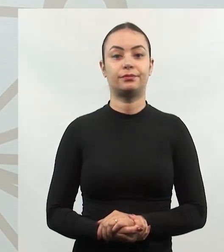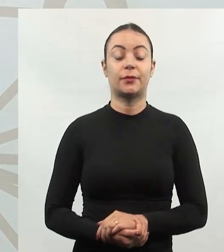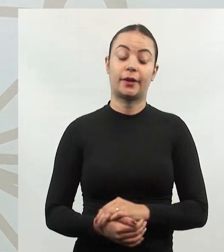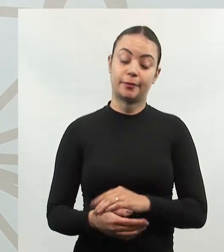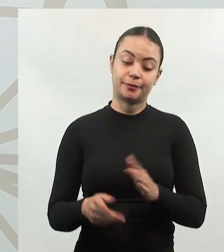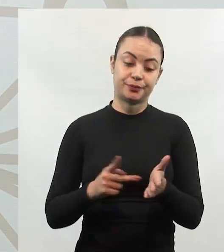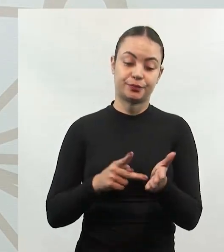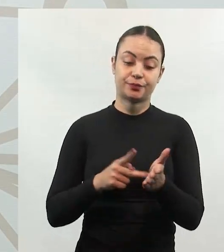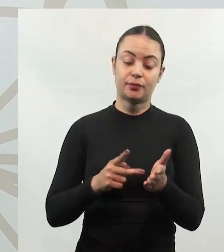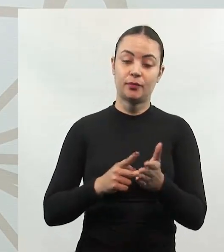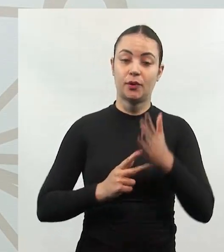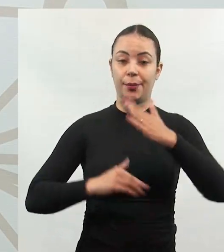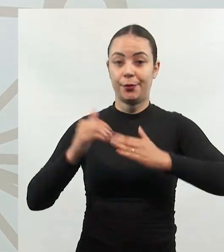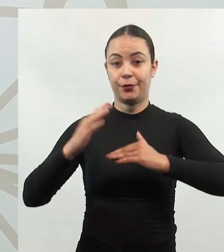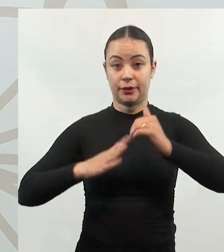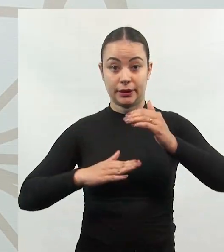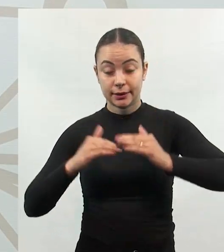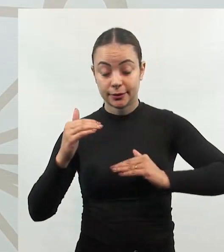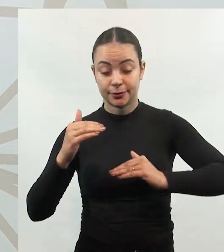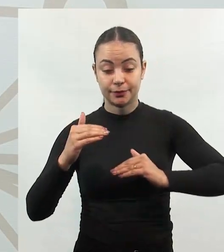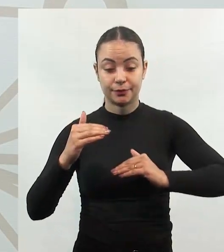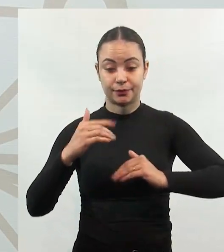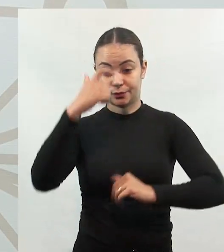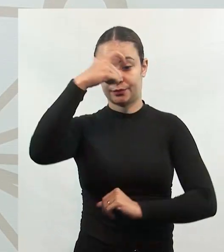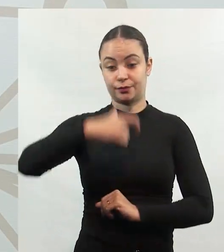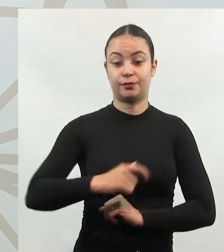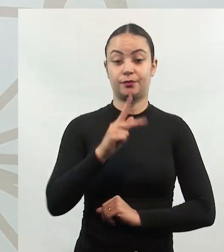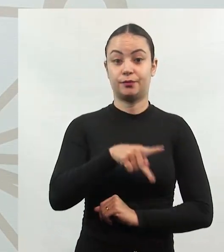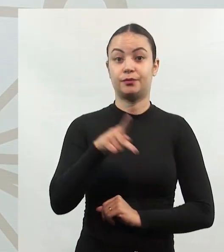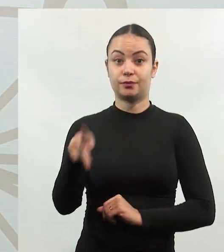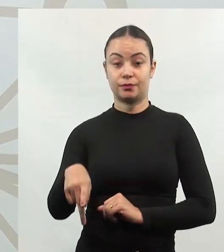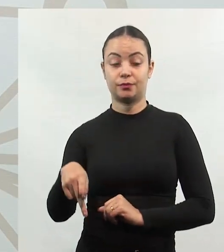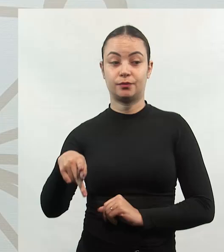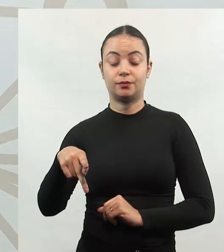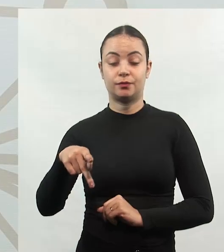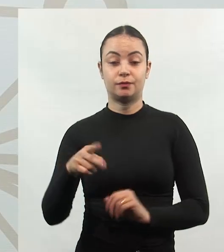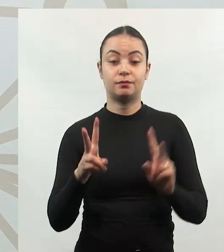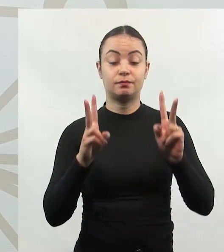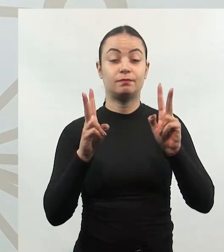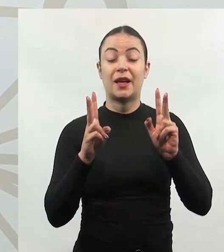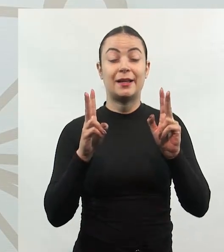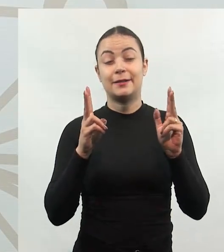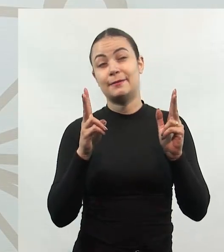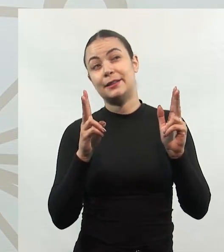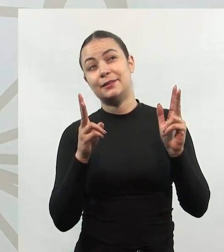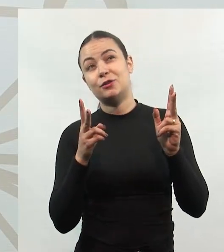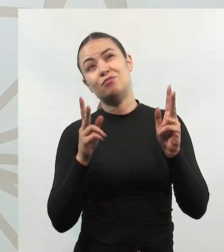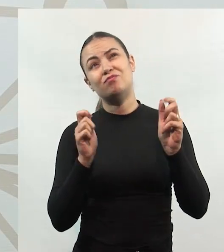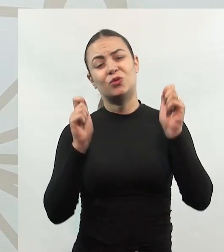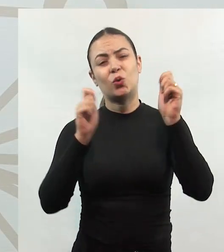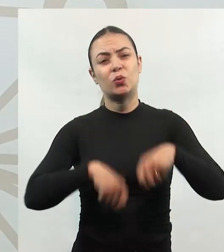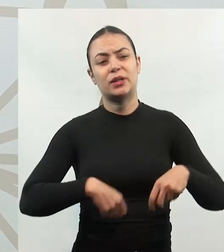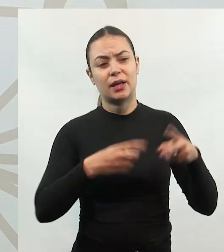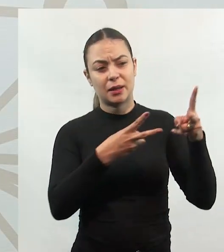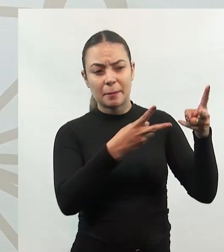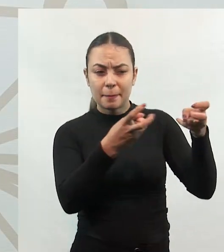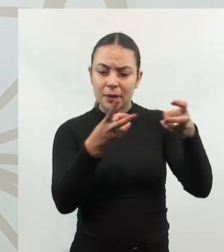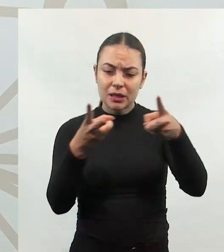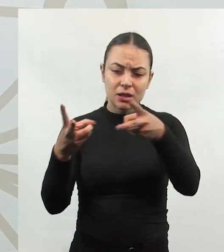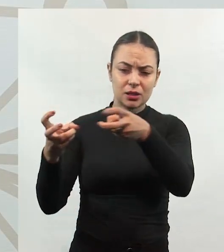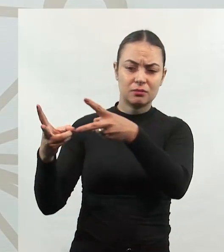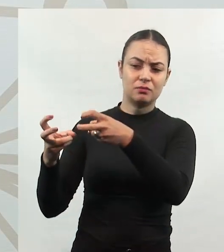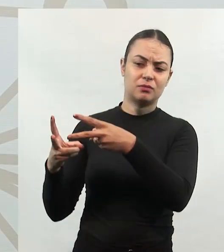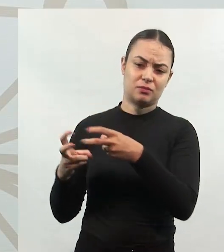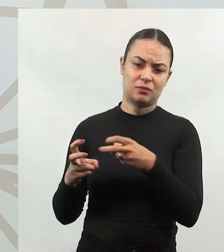da falha dos pais responsáveis. Então eu vi que ali, eu falei, não, eu não tenho... eu não